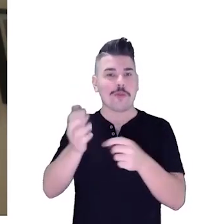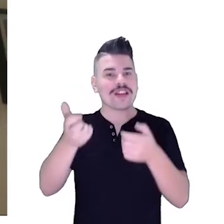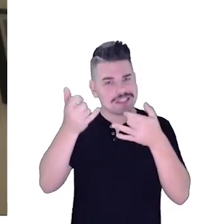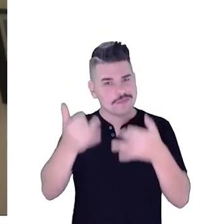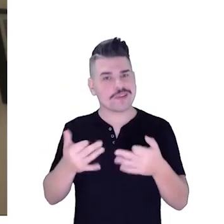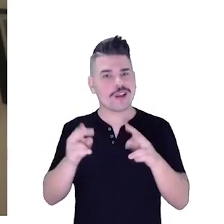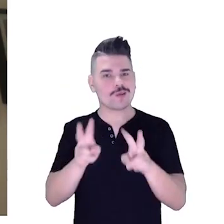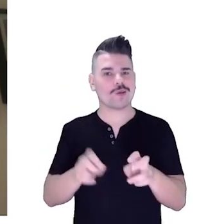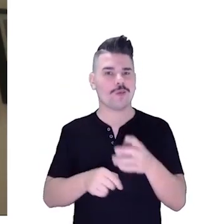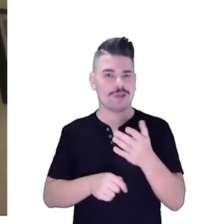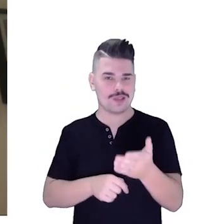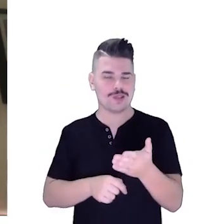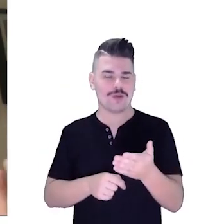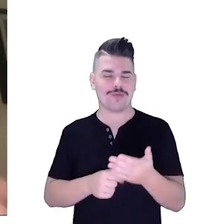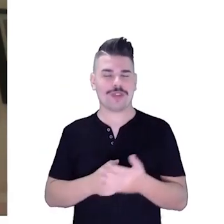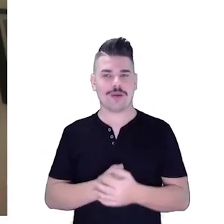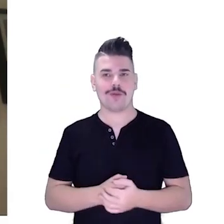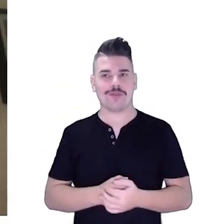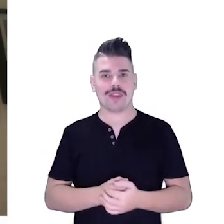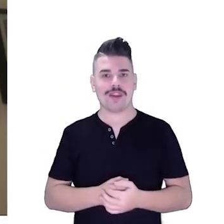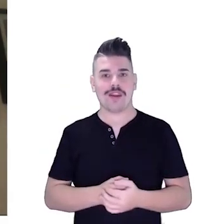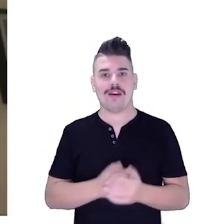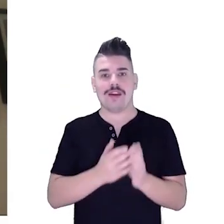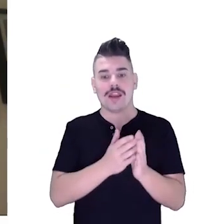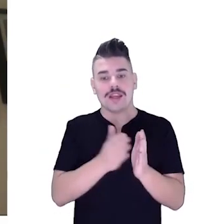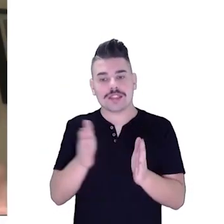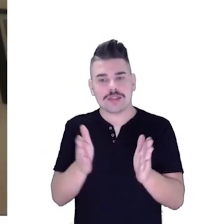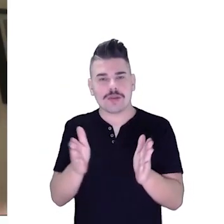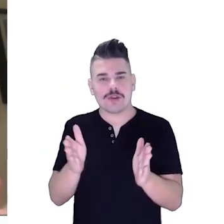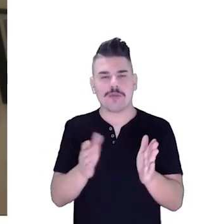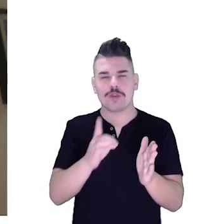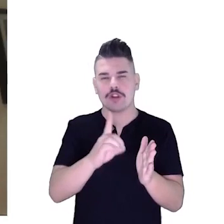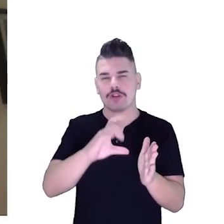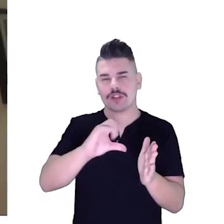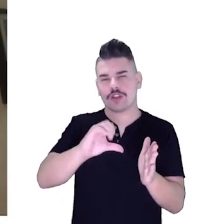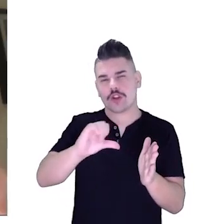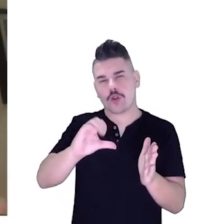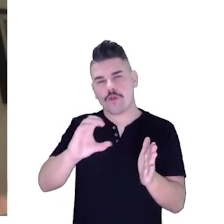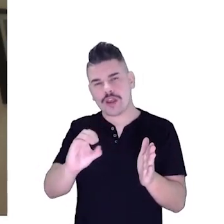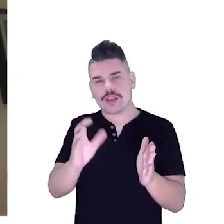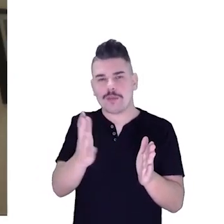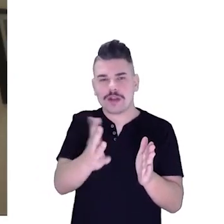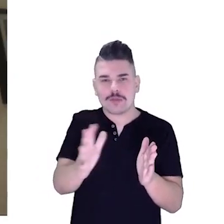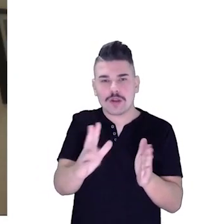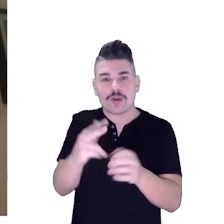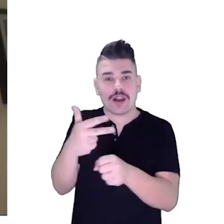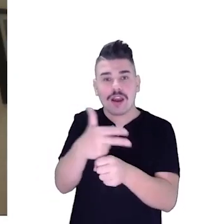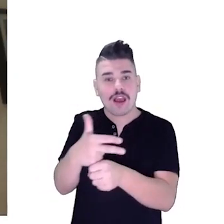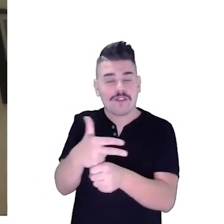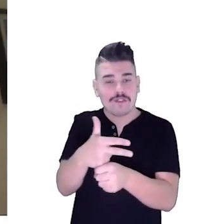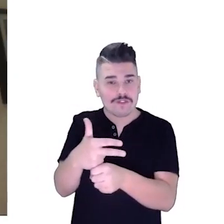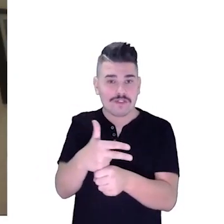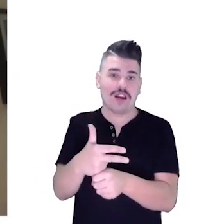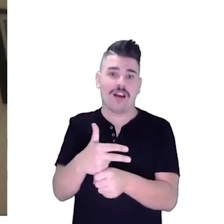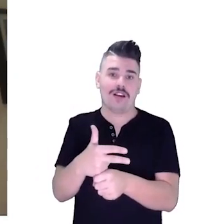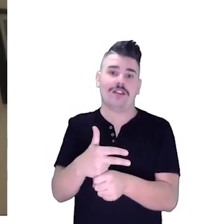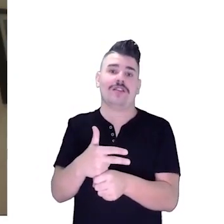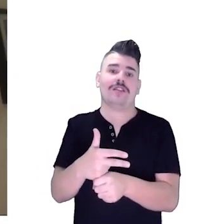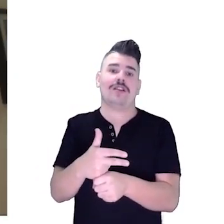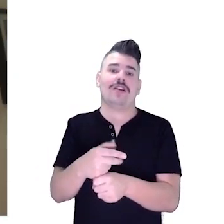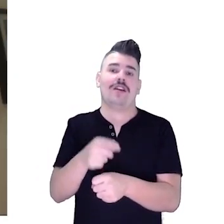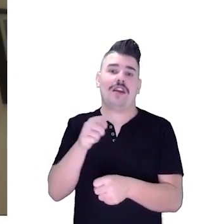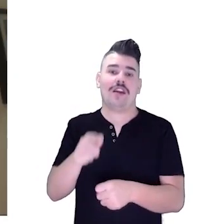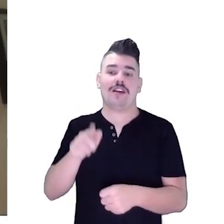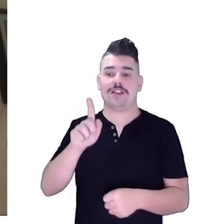Mas ela diz que, então, no final dos anos 90, ali, filmar o Gender Nautas não